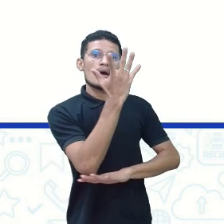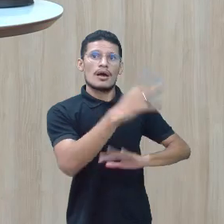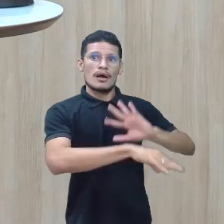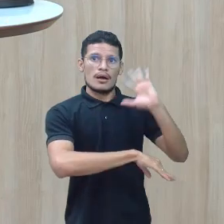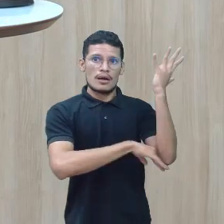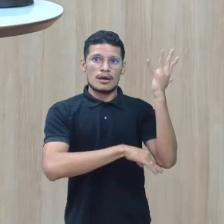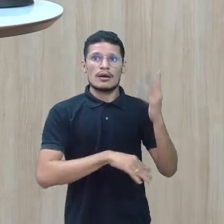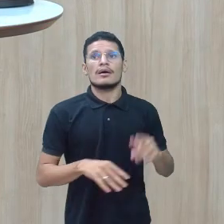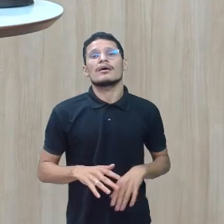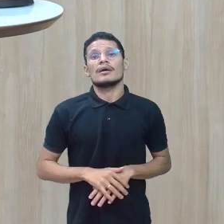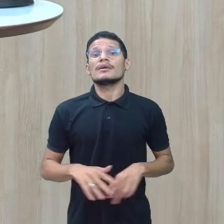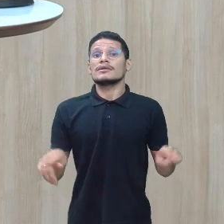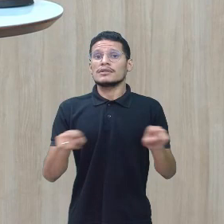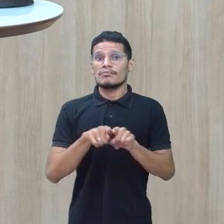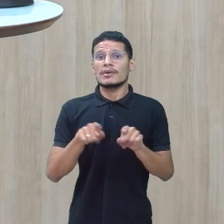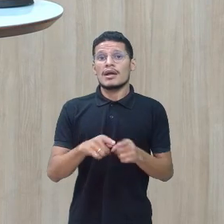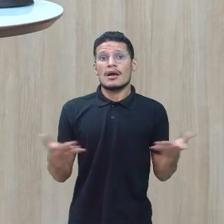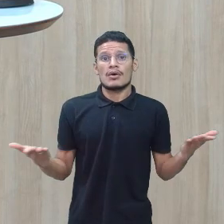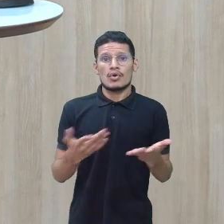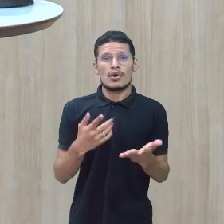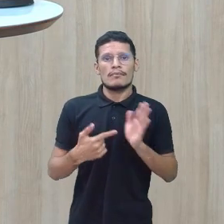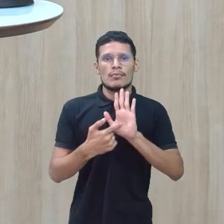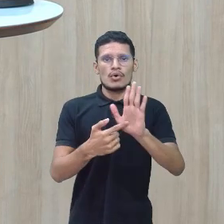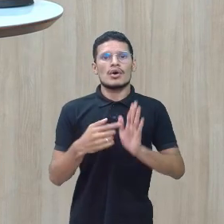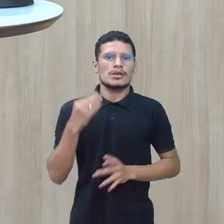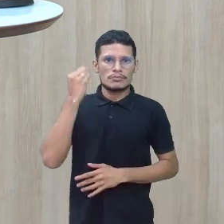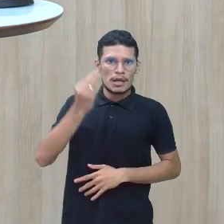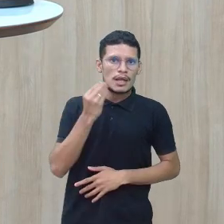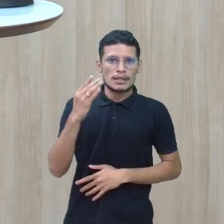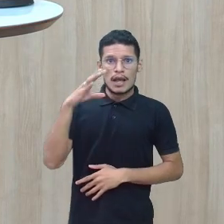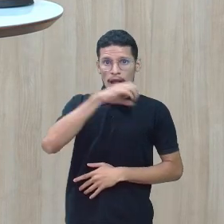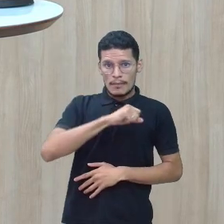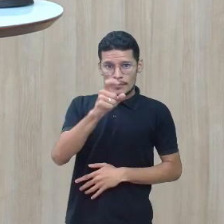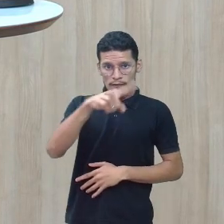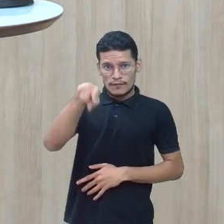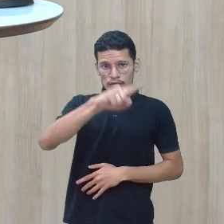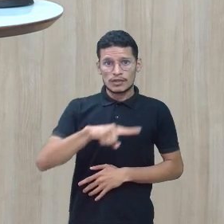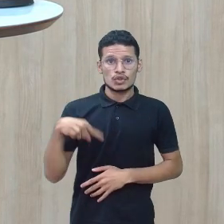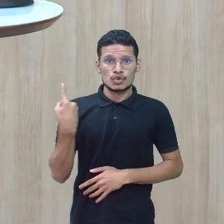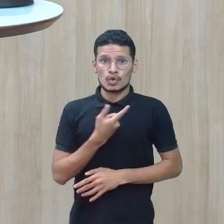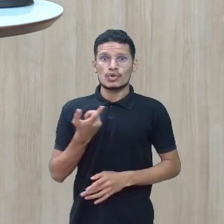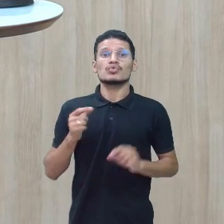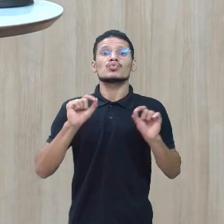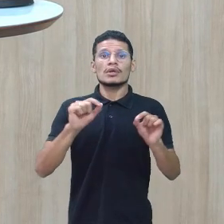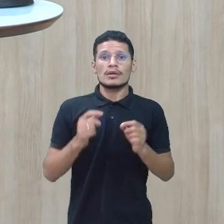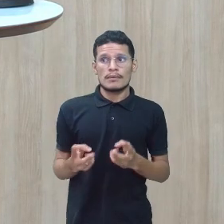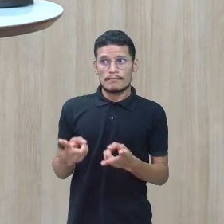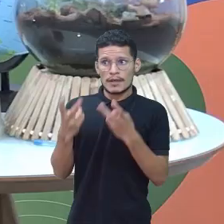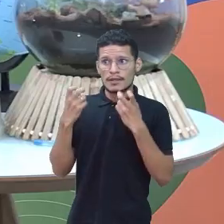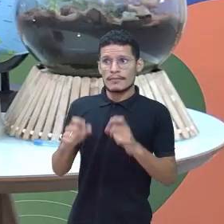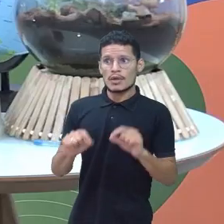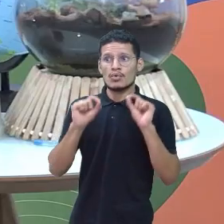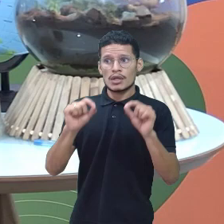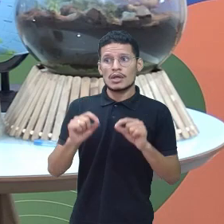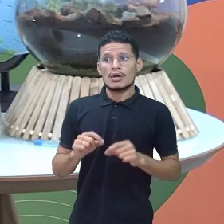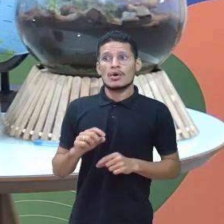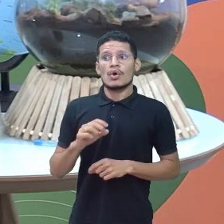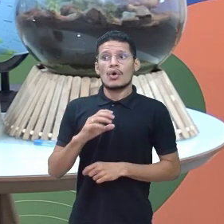E, portanto, aqui eu trouxe uma experiênciazinha rapidinha para vocês, para a gente ver a presença do